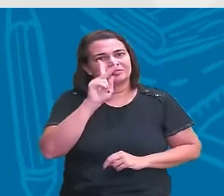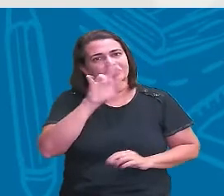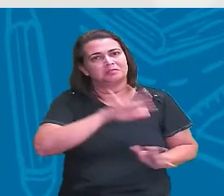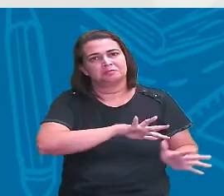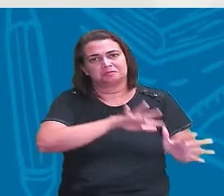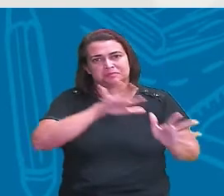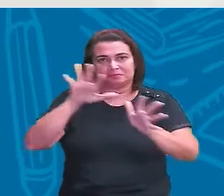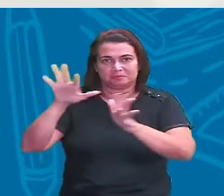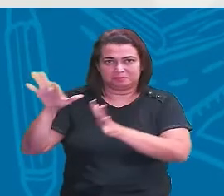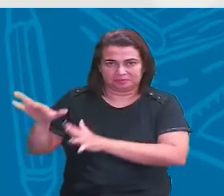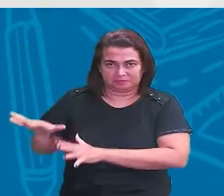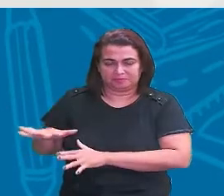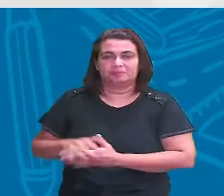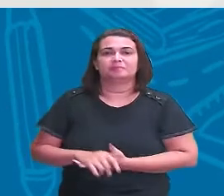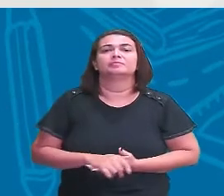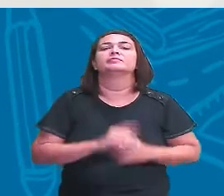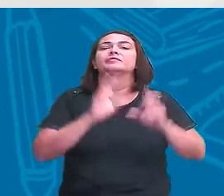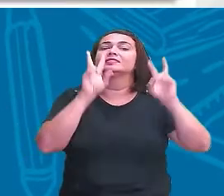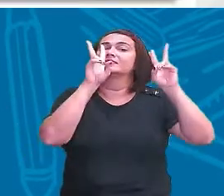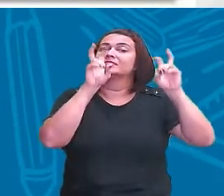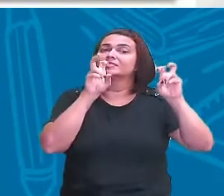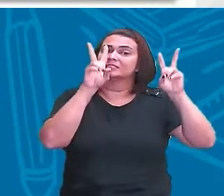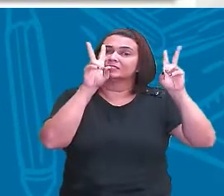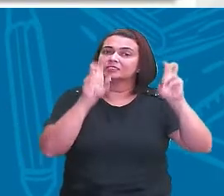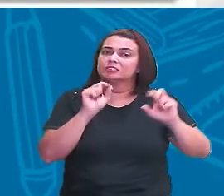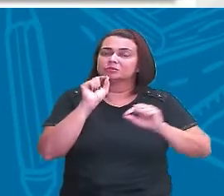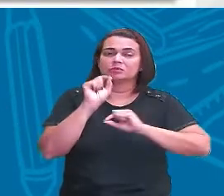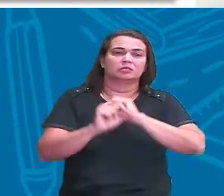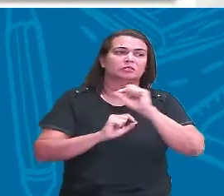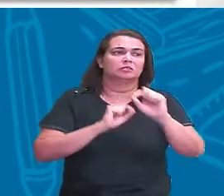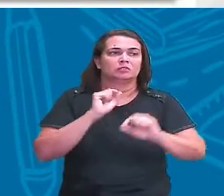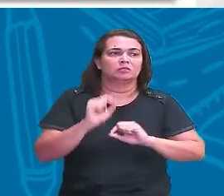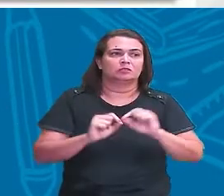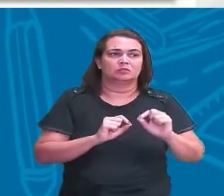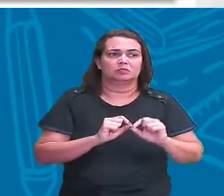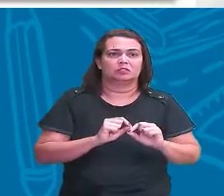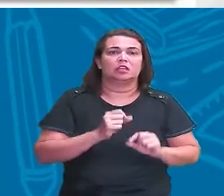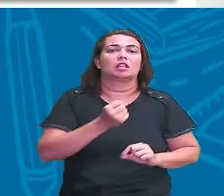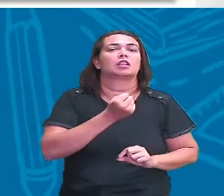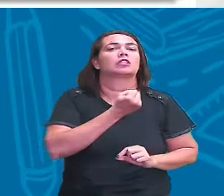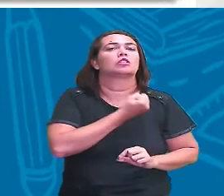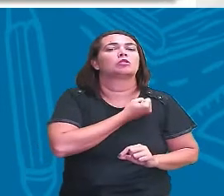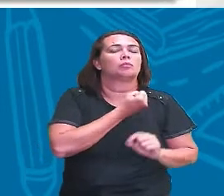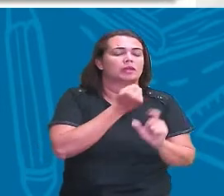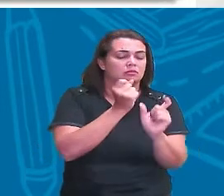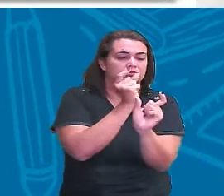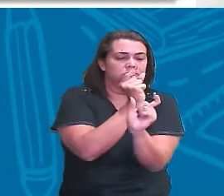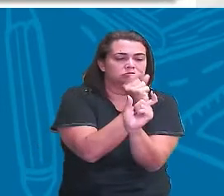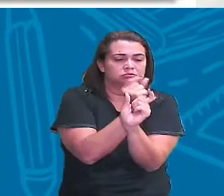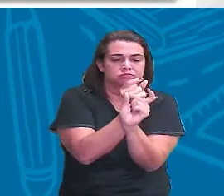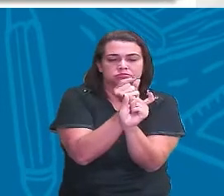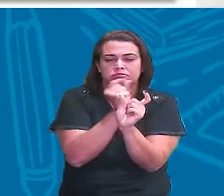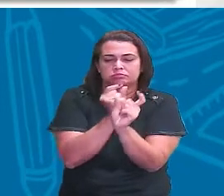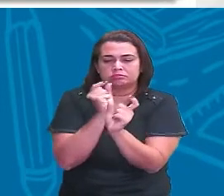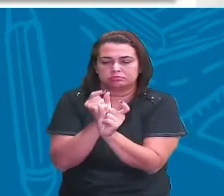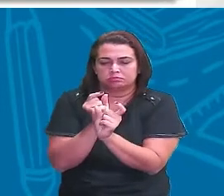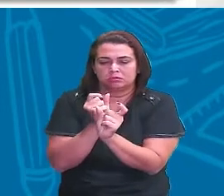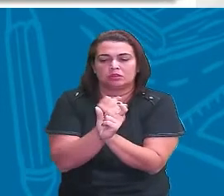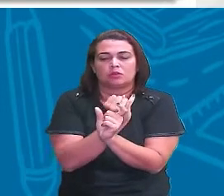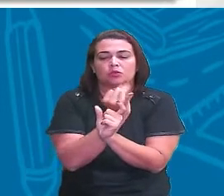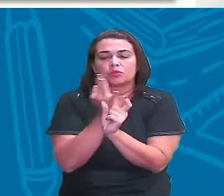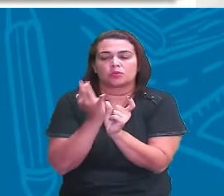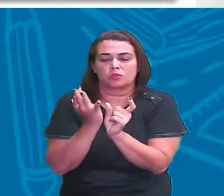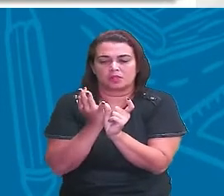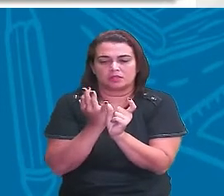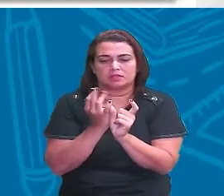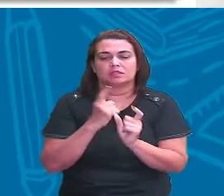agora a gente vai dar início ao nosso assunto de hoje, que é números de sílabas, né? Então vamos lá. Temos aqui